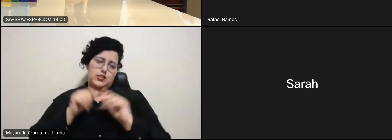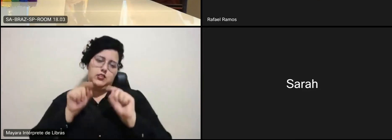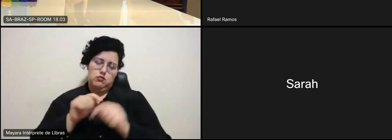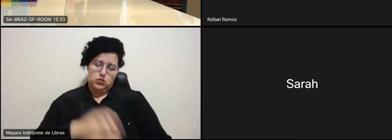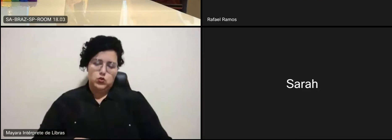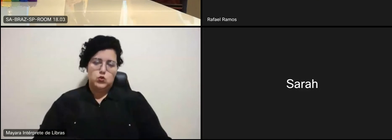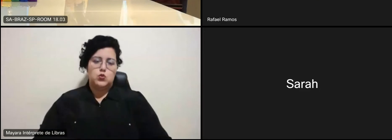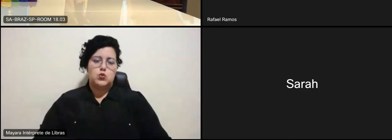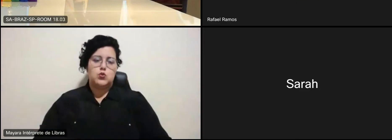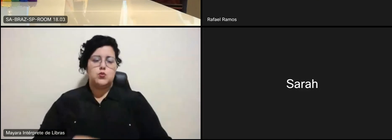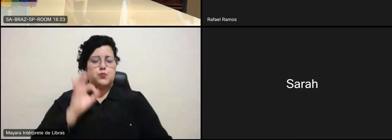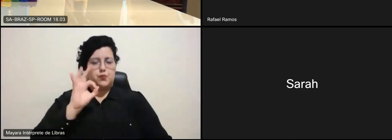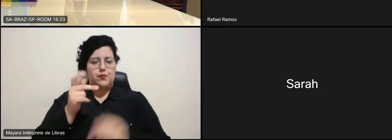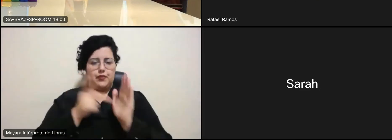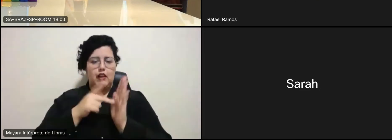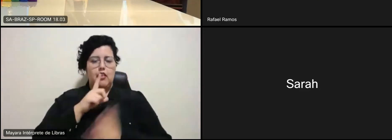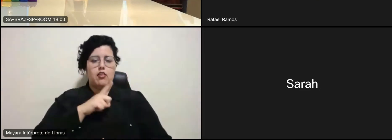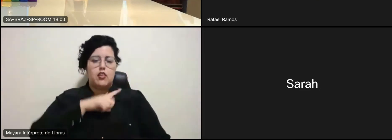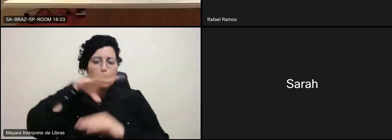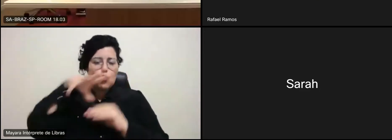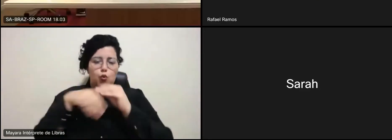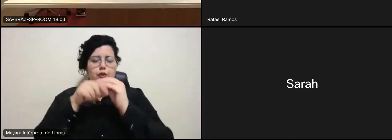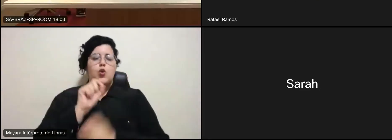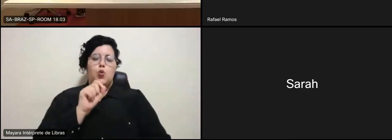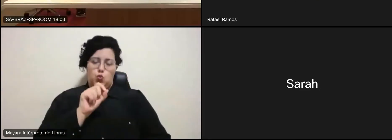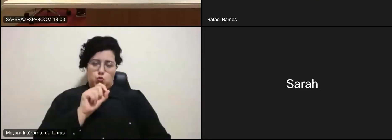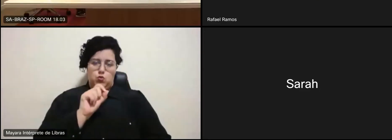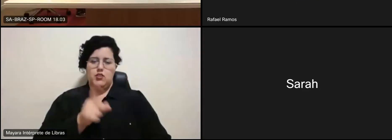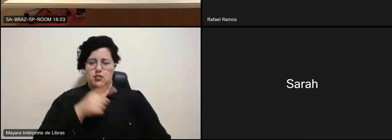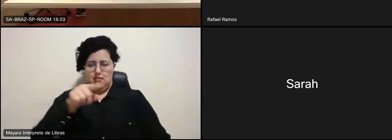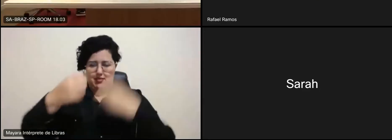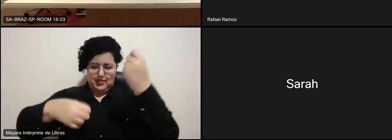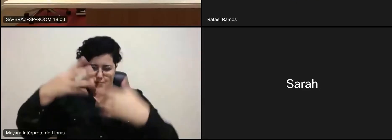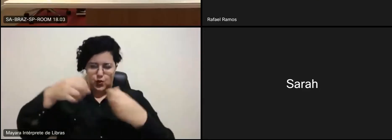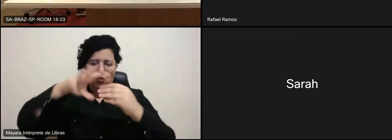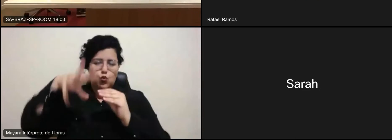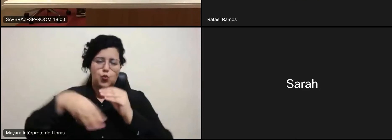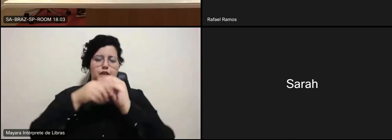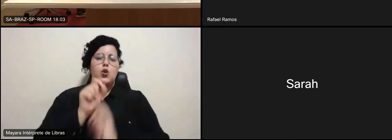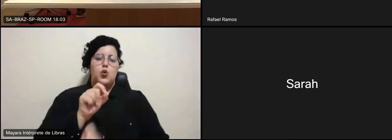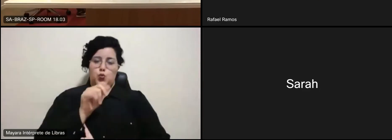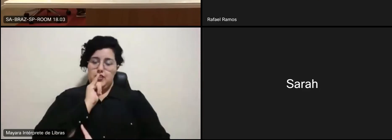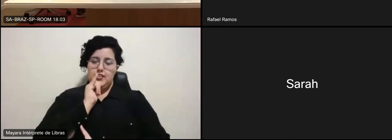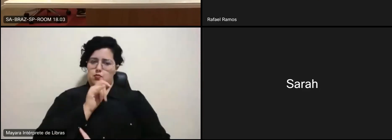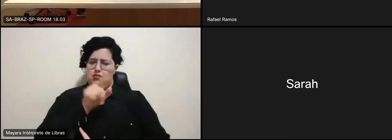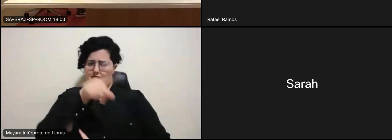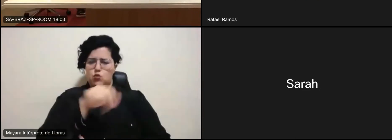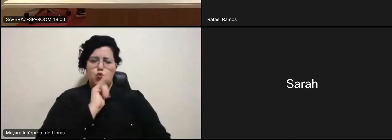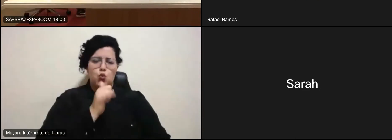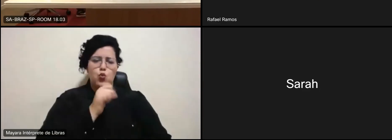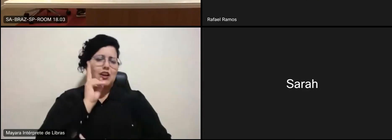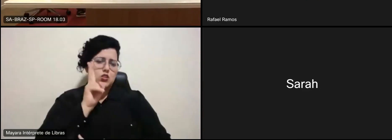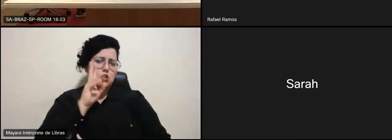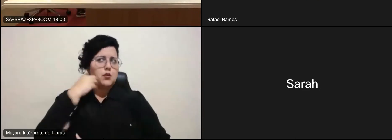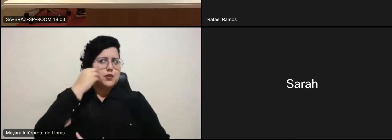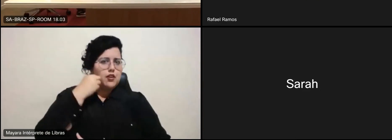Moisés, tem um complemento que corrobora com o que você está trazendo, mas quando a gente traz as nossas histórias pessoais, eu